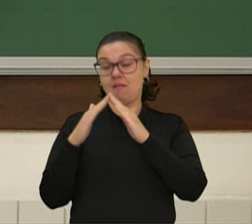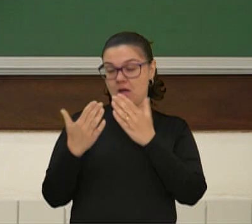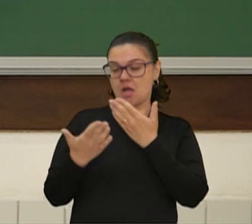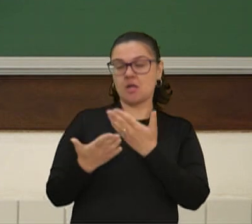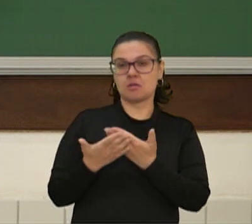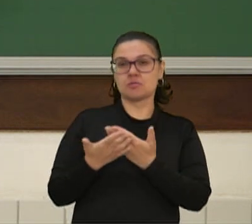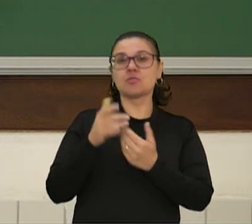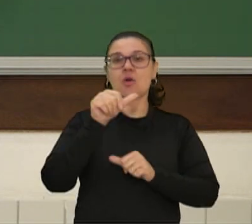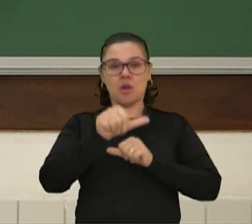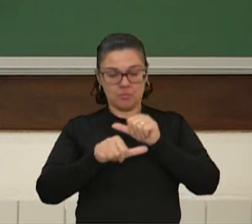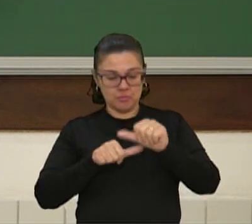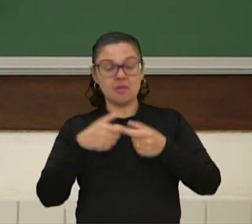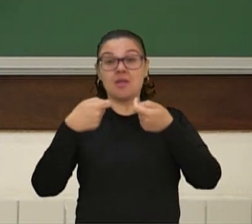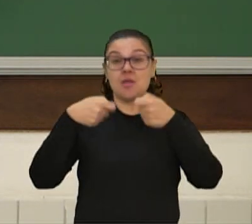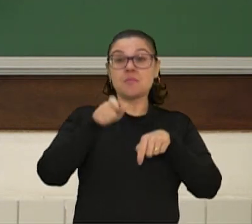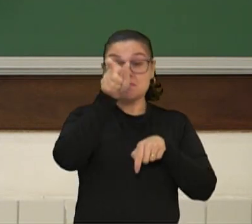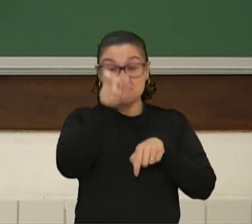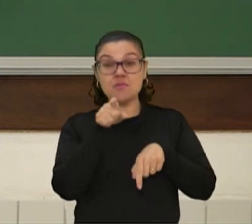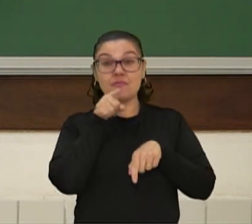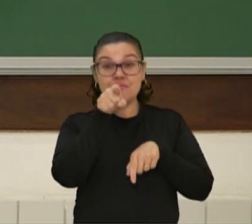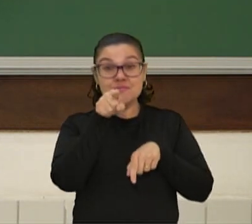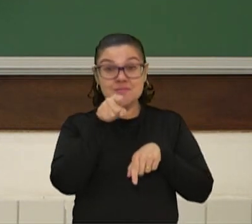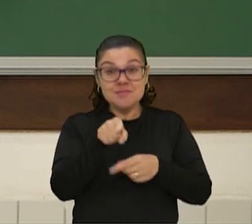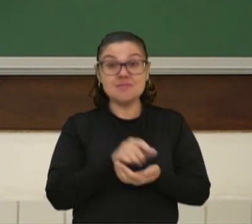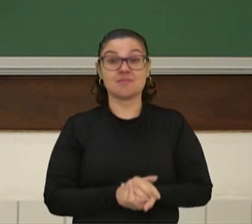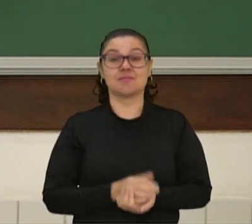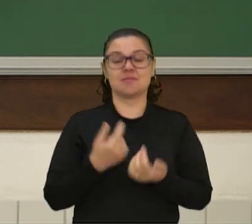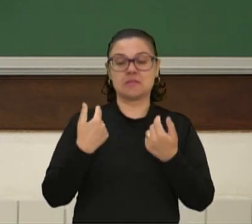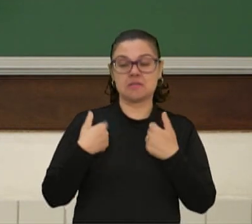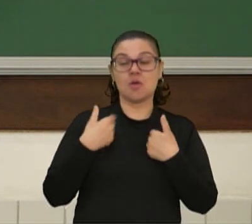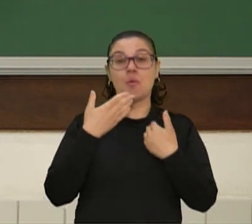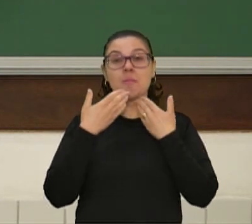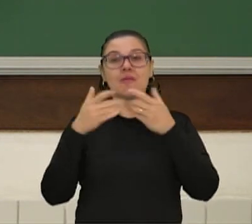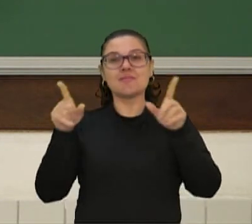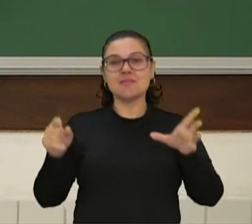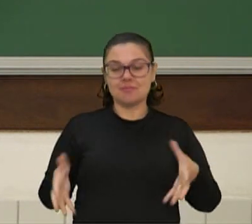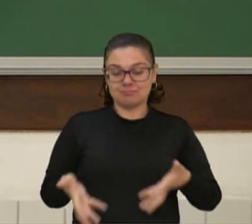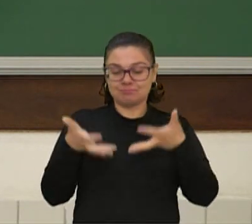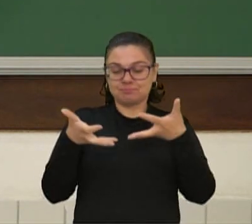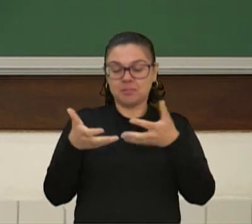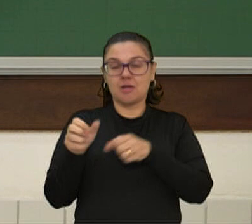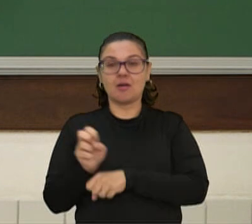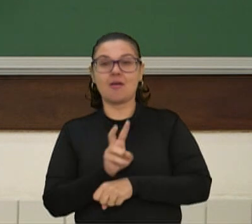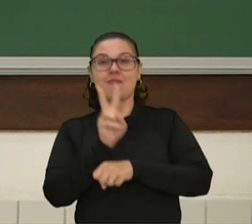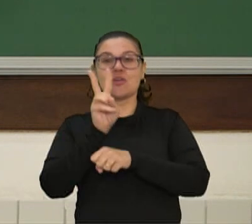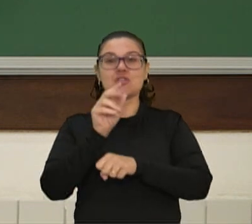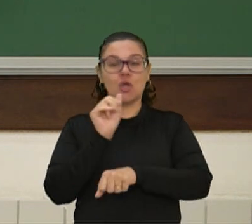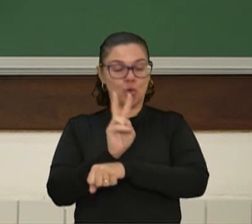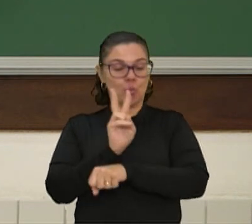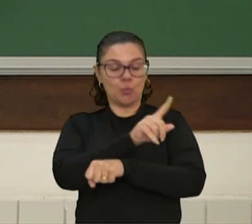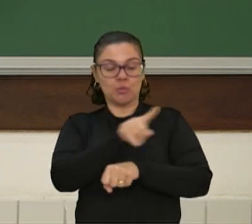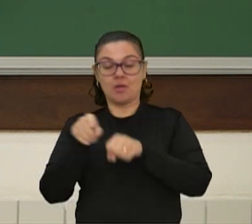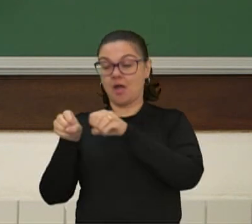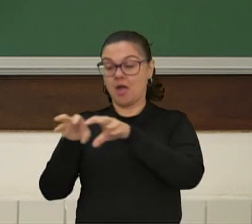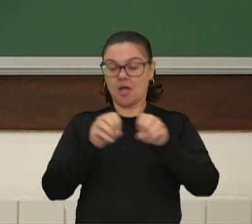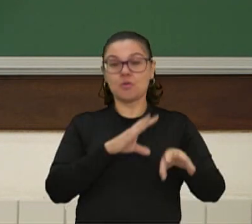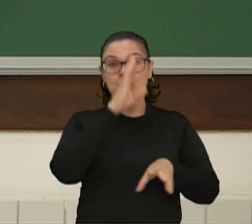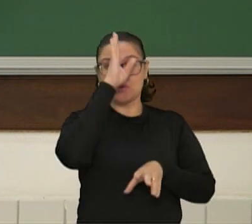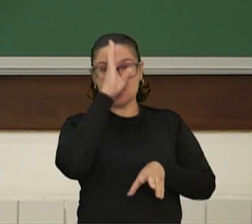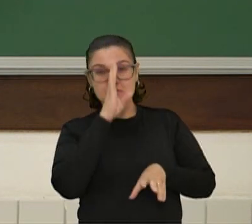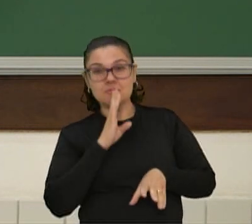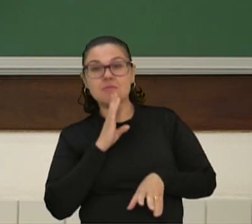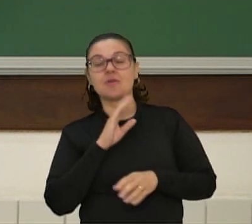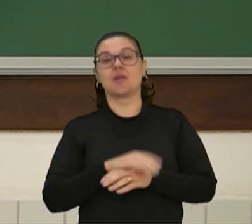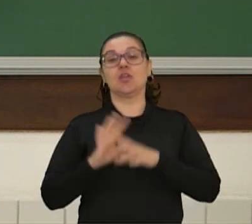está mudando e precisa de você. Então eu proponho uma campanha de valorização da educação pública,